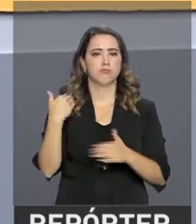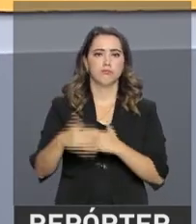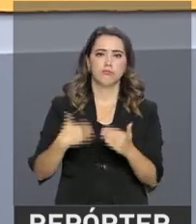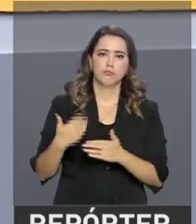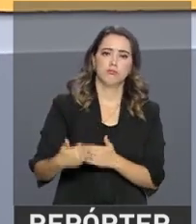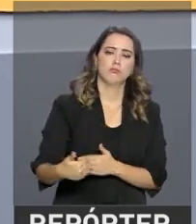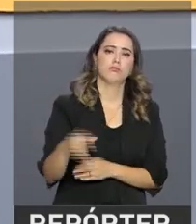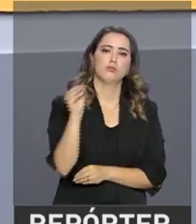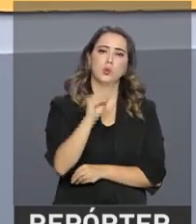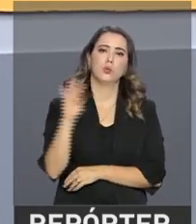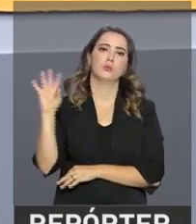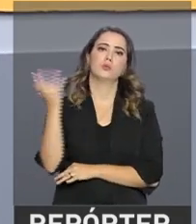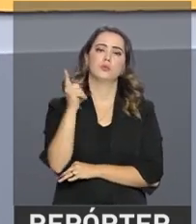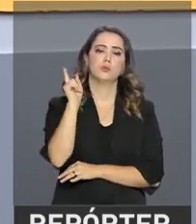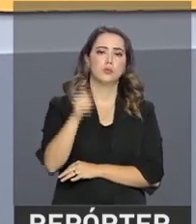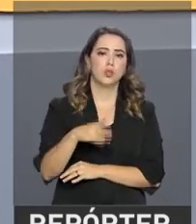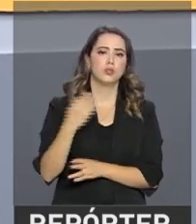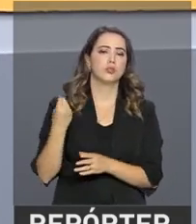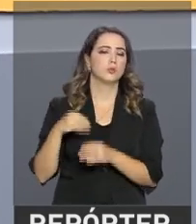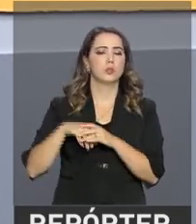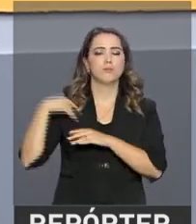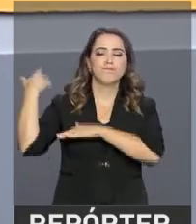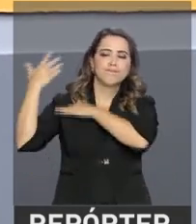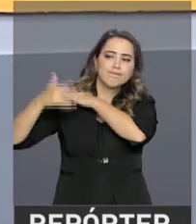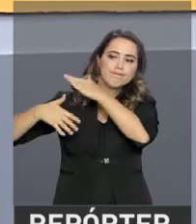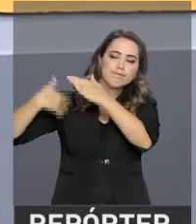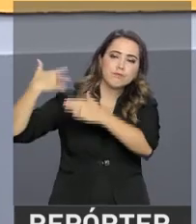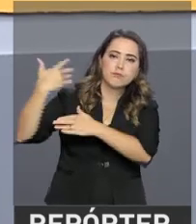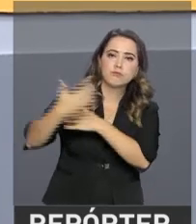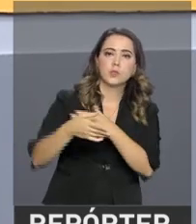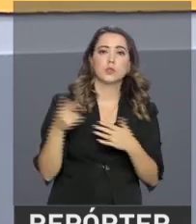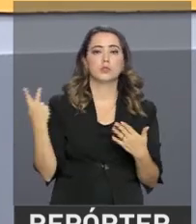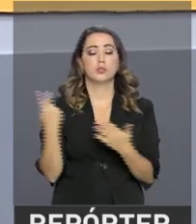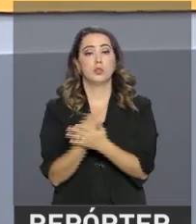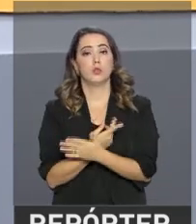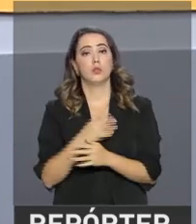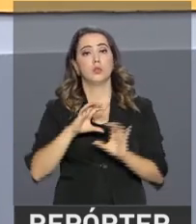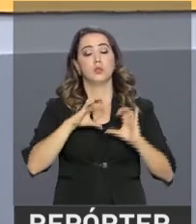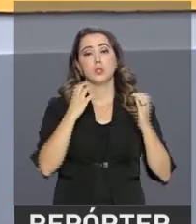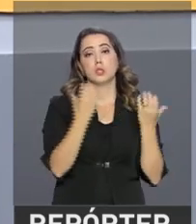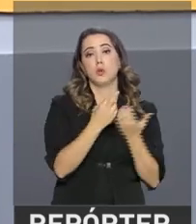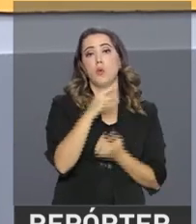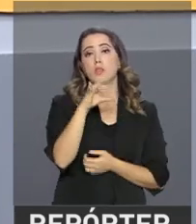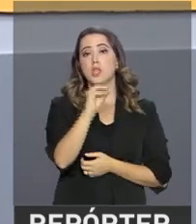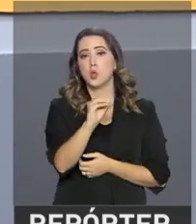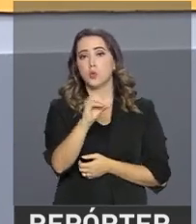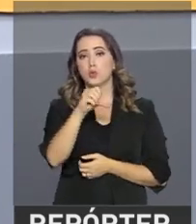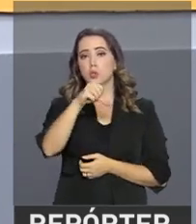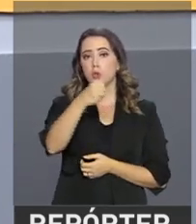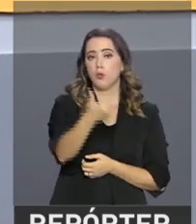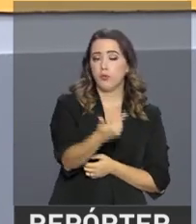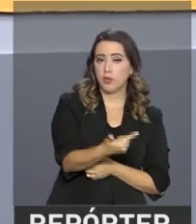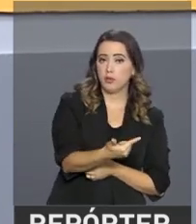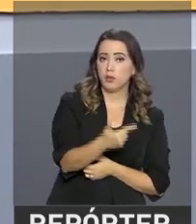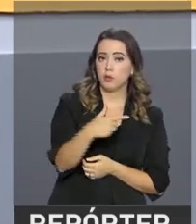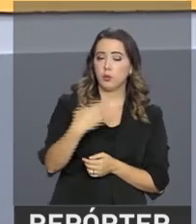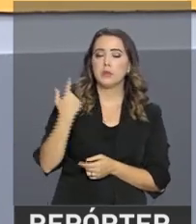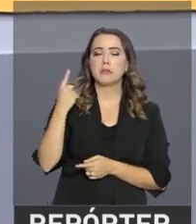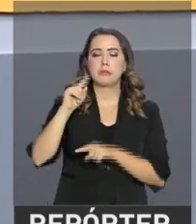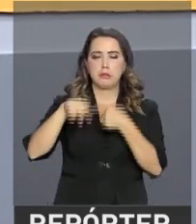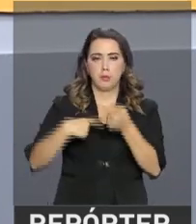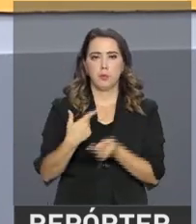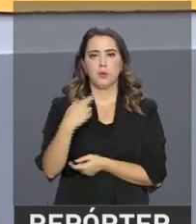desenvolvimento sustentável é histórico comprovado pela realização das conferências rio 92 a rio + 20 o